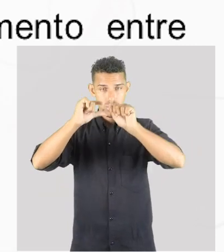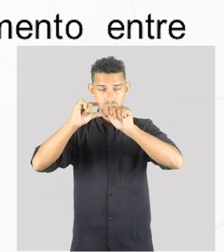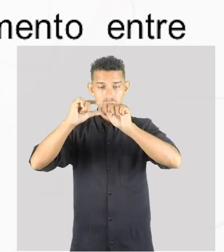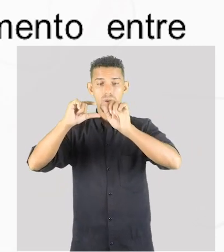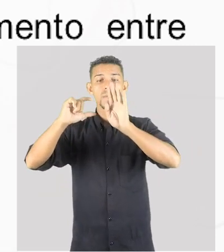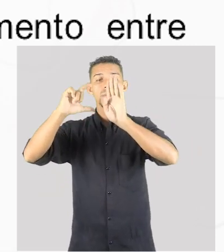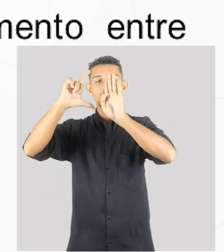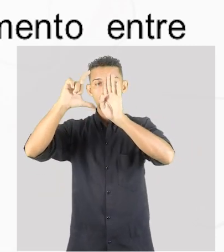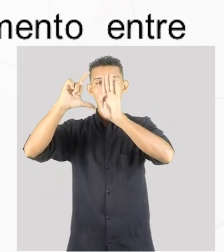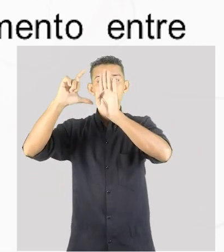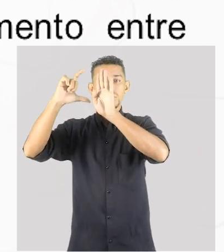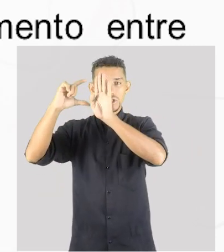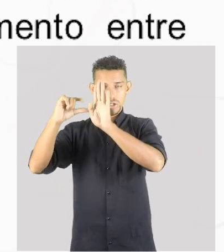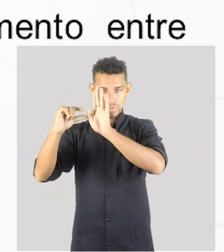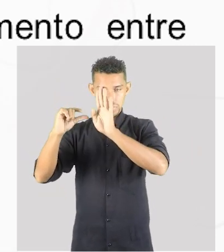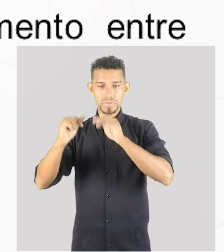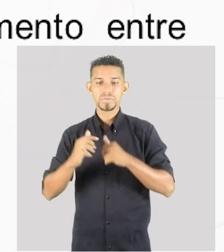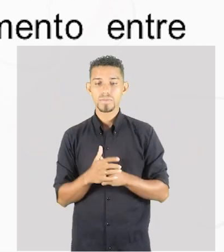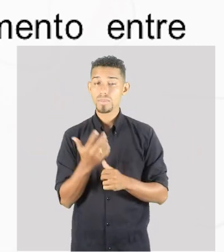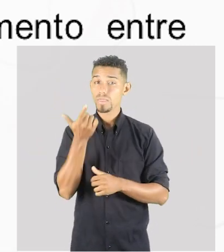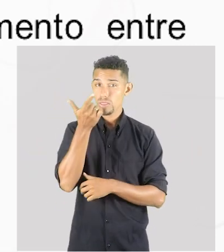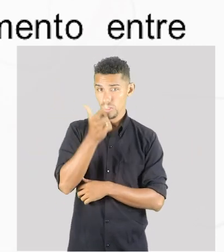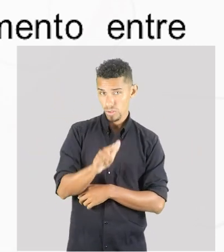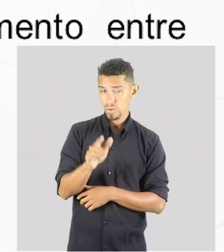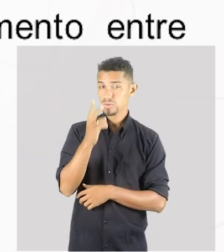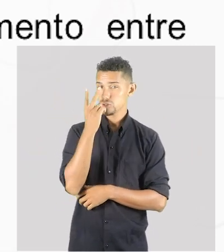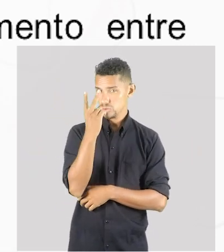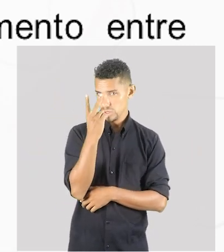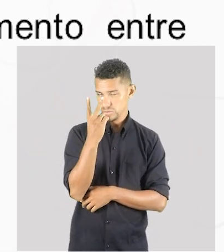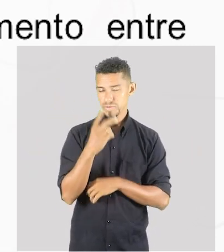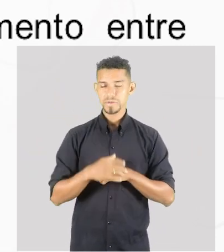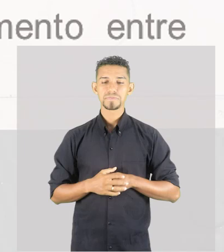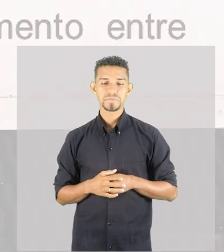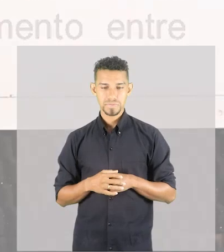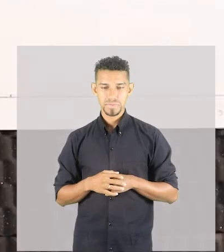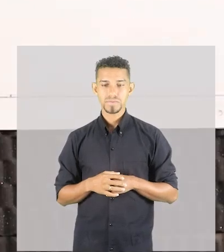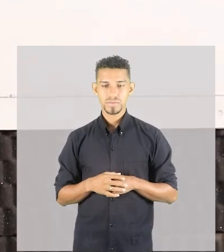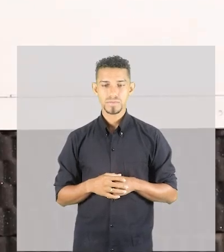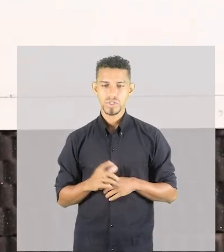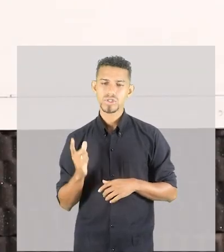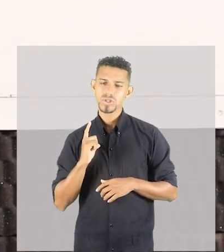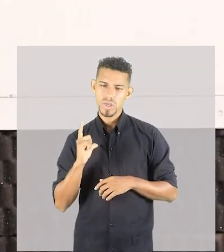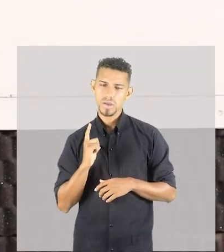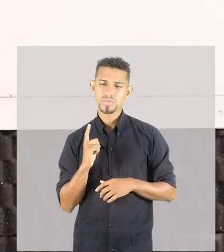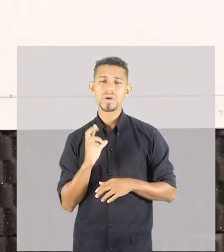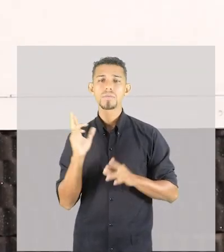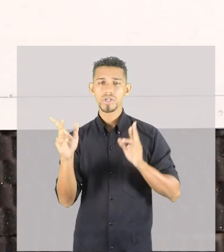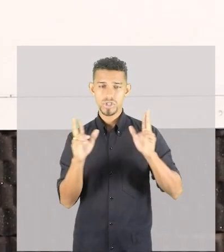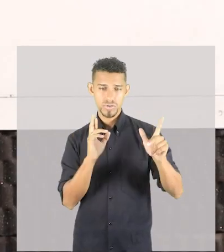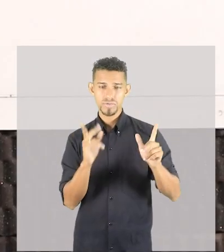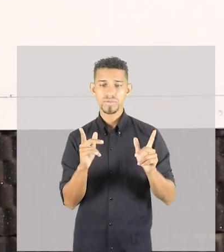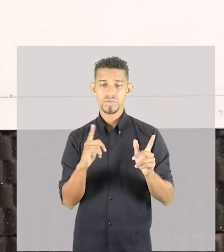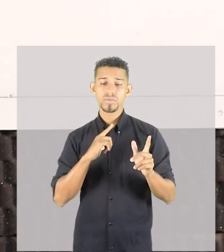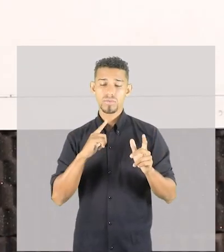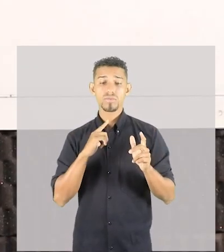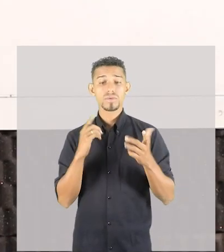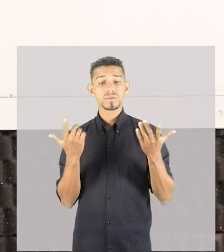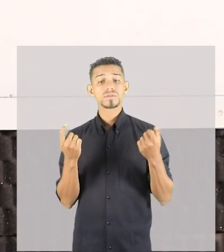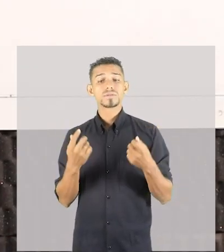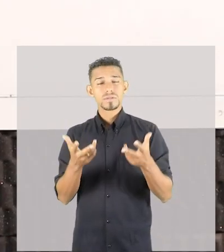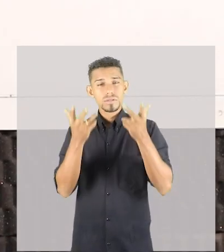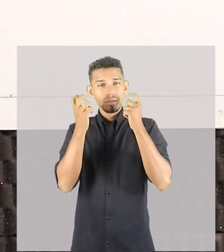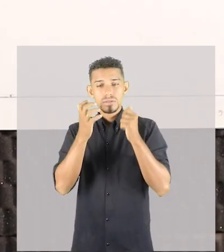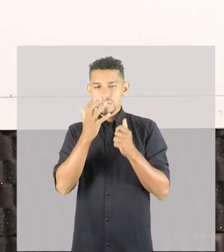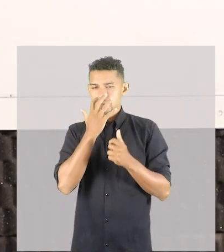Heterozigota 2 vezes, tá? Então, você observa, né, aí que a gente tem uma diferença, né, um espectro, a gente